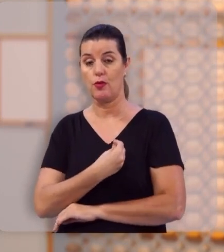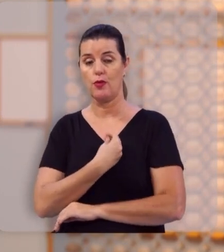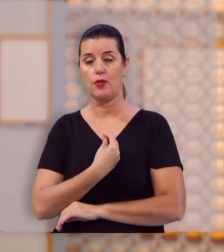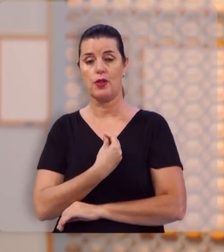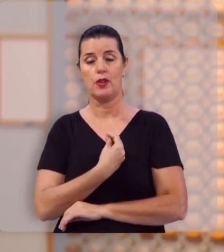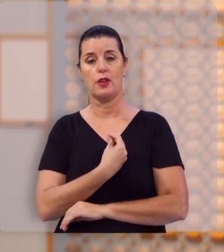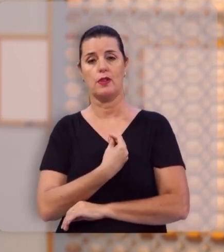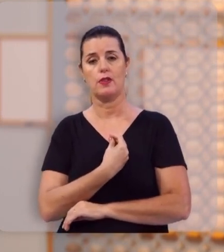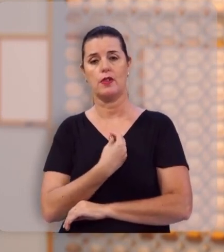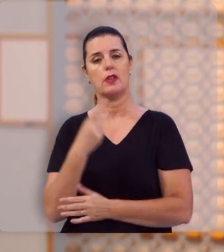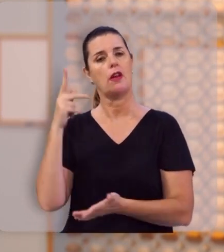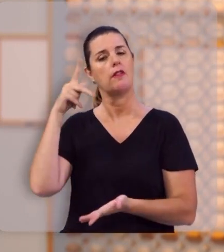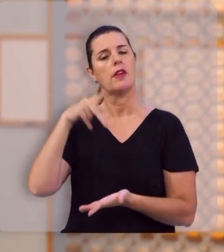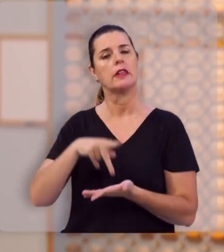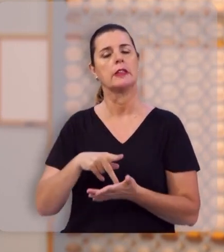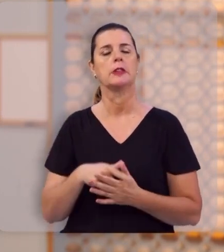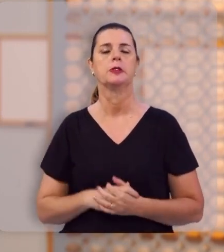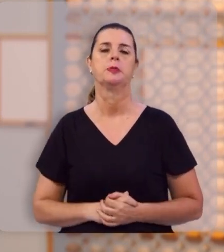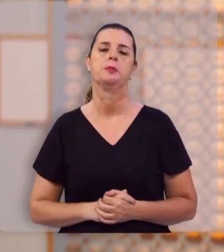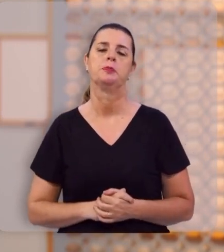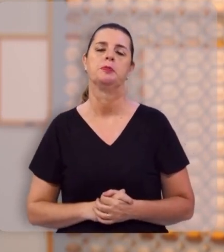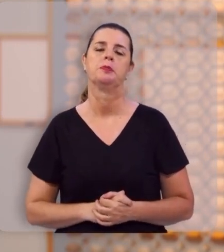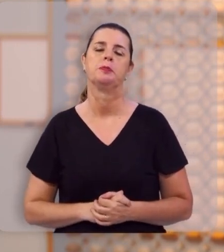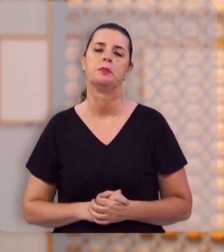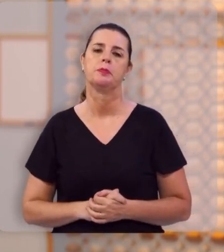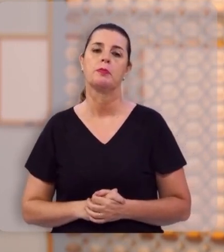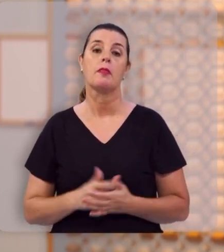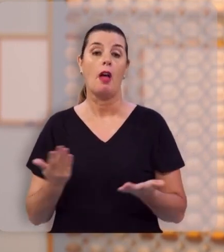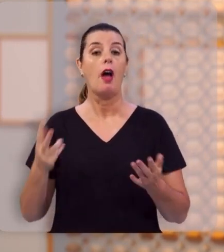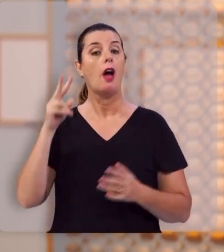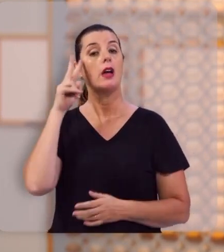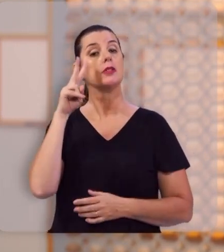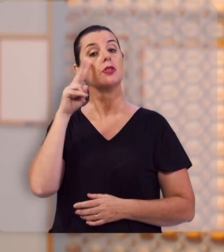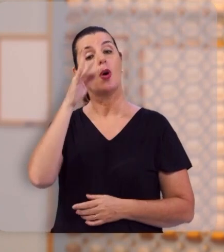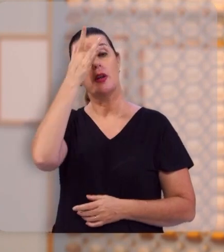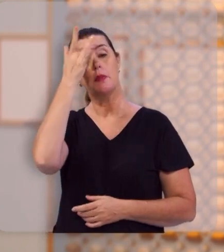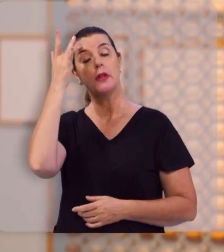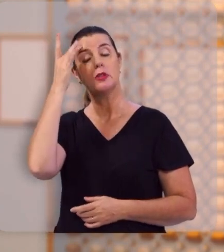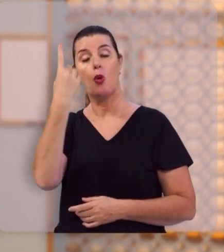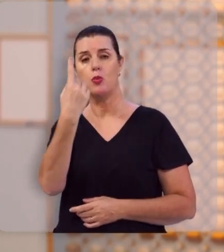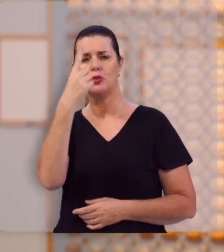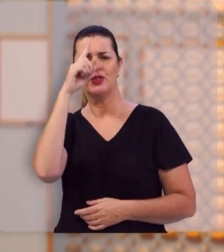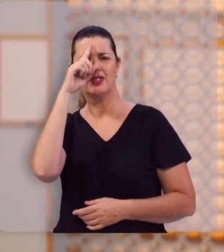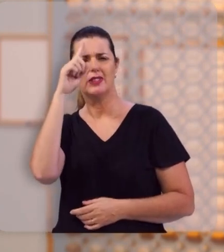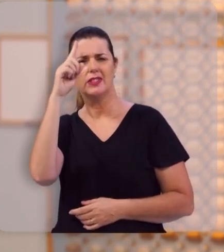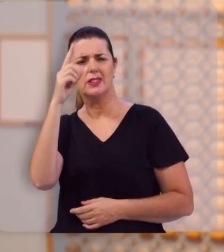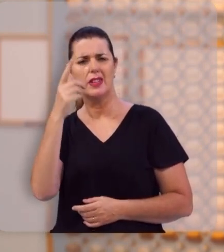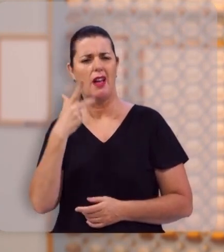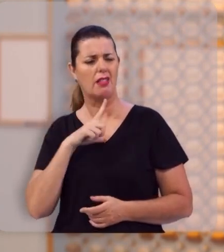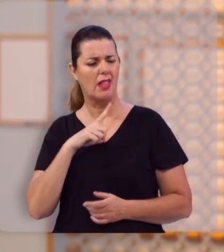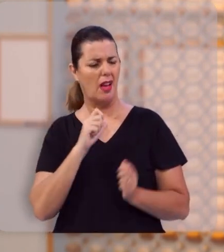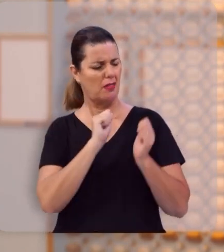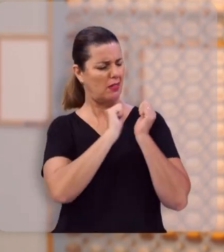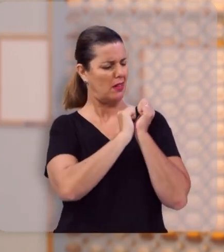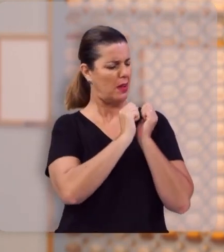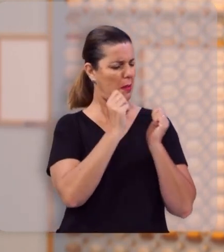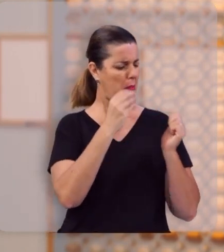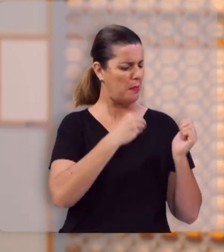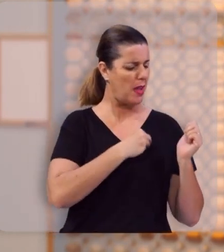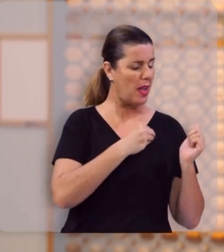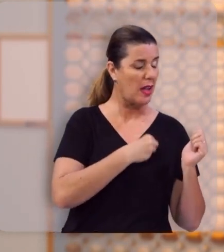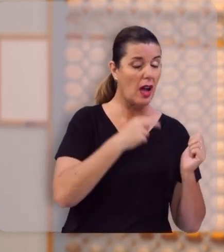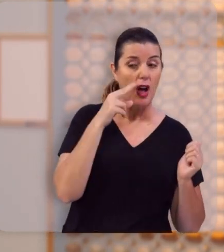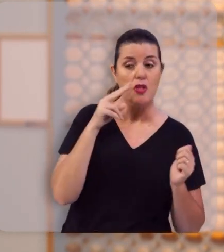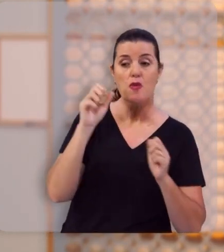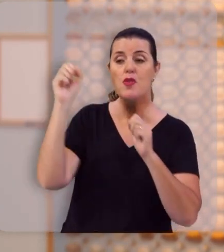e baluarte da verdade. Esta é a história daqueles que um dia, estando em trevas, viram a luz,